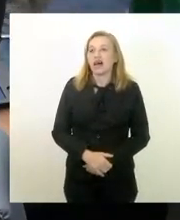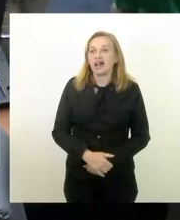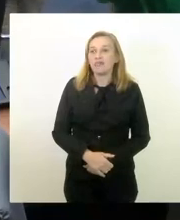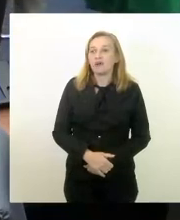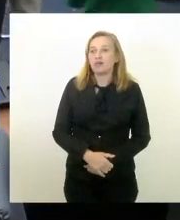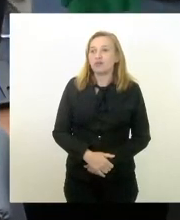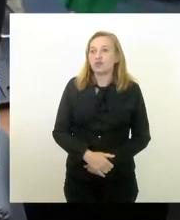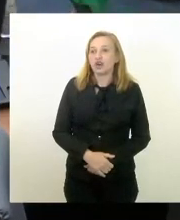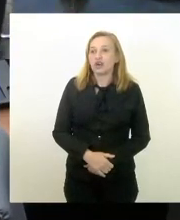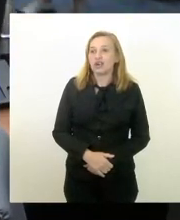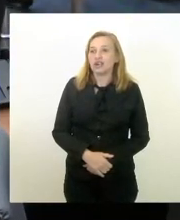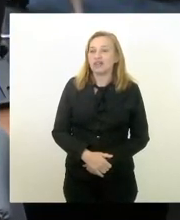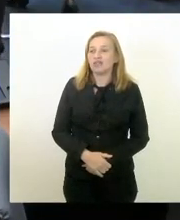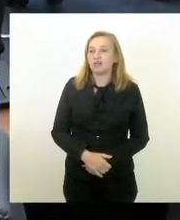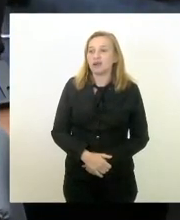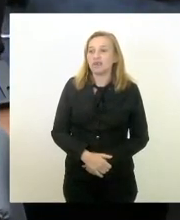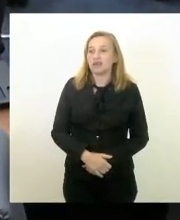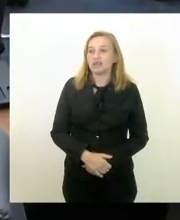oi